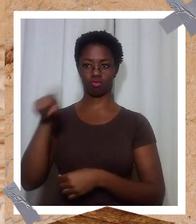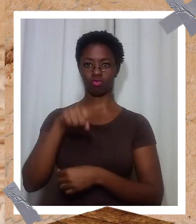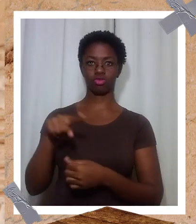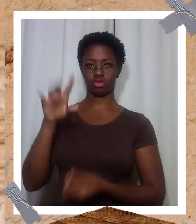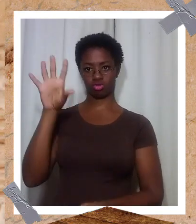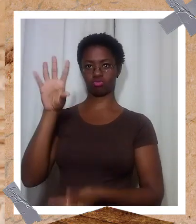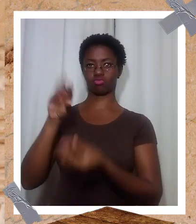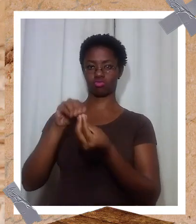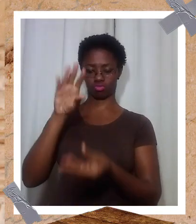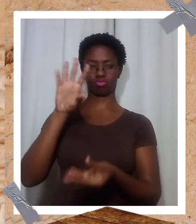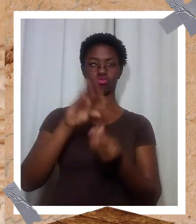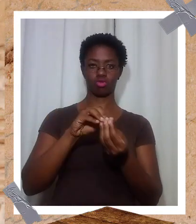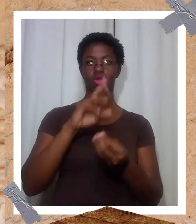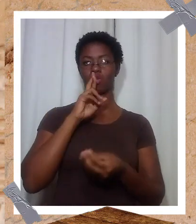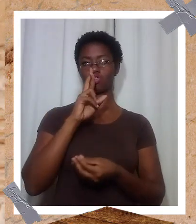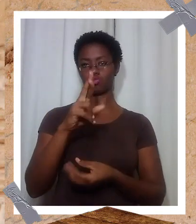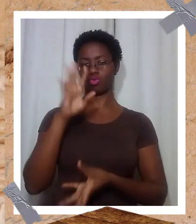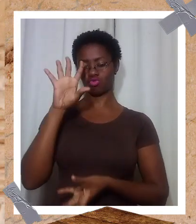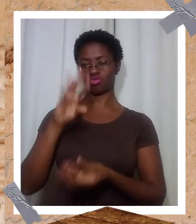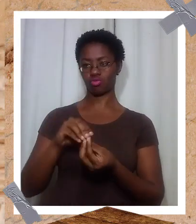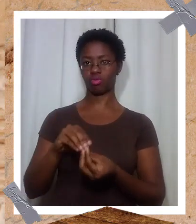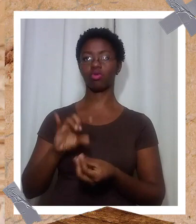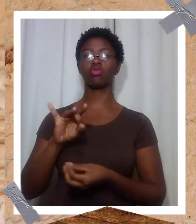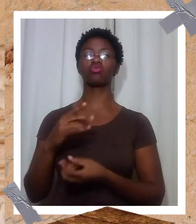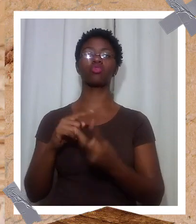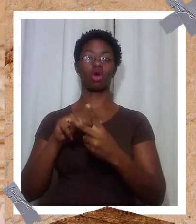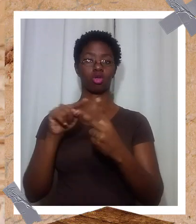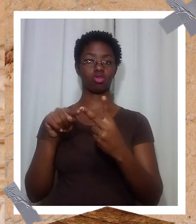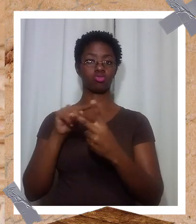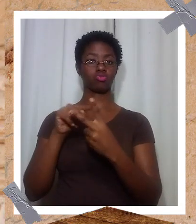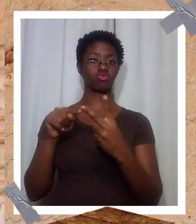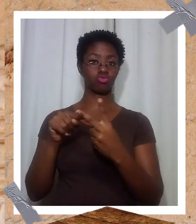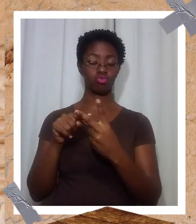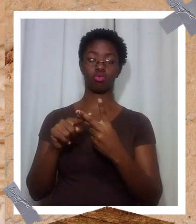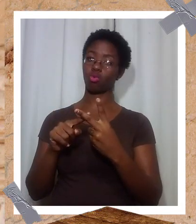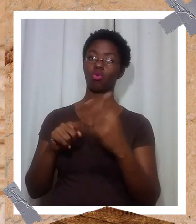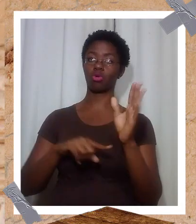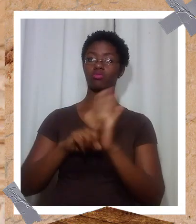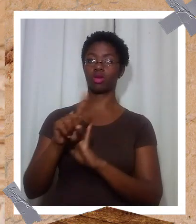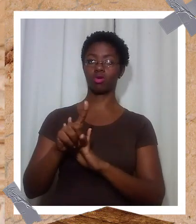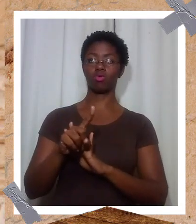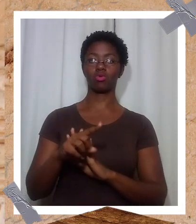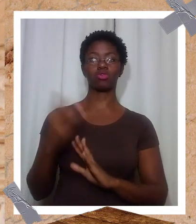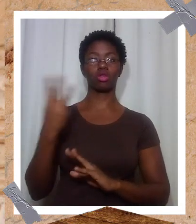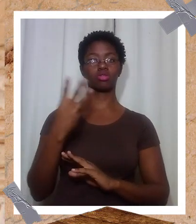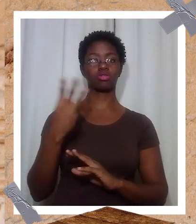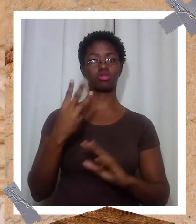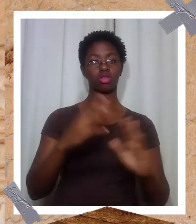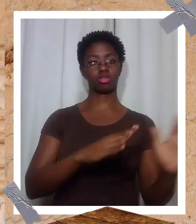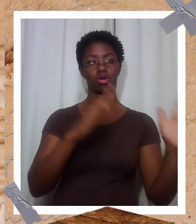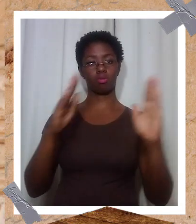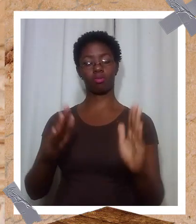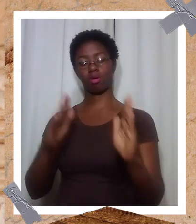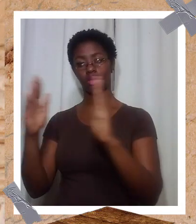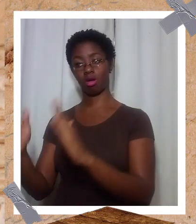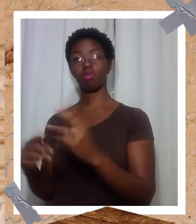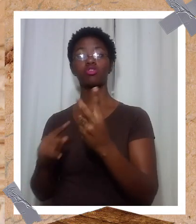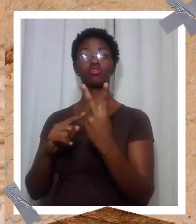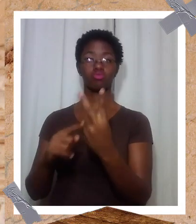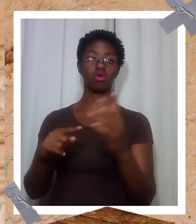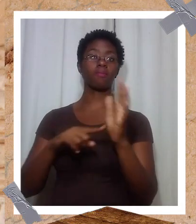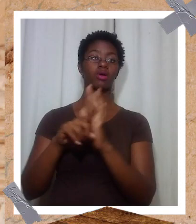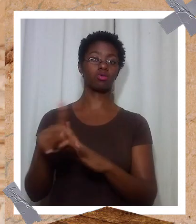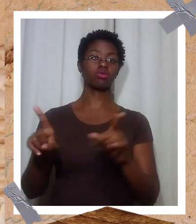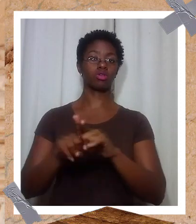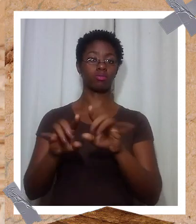próximas respostas. Eu só tenho mais 2 questões nesse terceiro e último bloco, e a gente recebeu 2 perguntas da plateia.